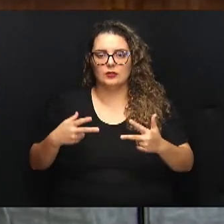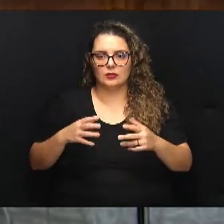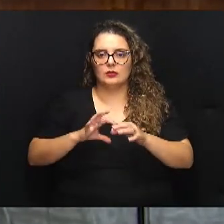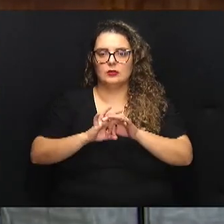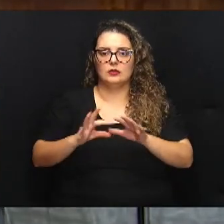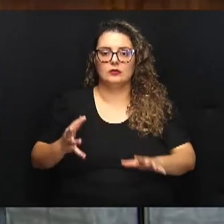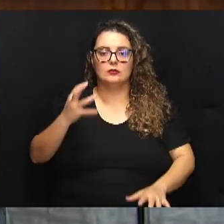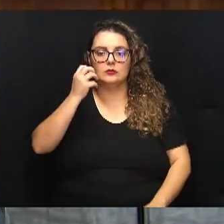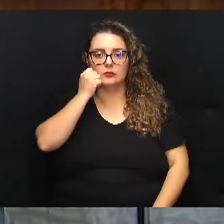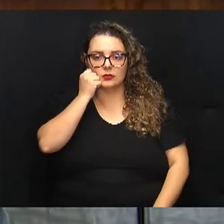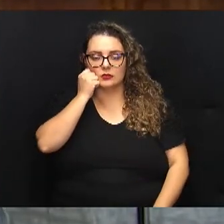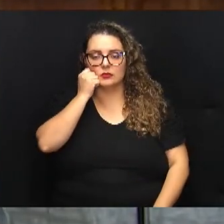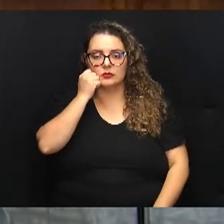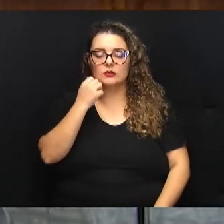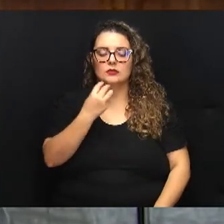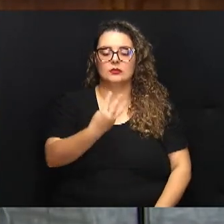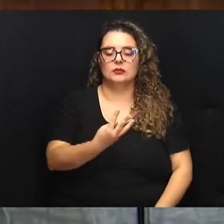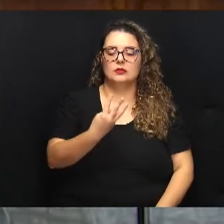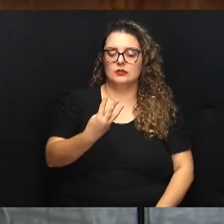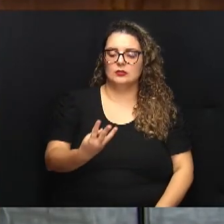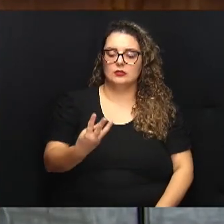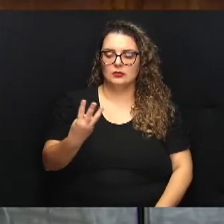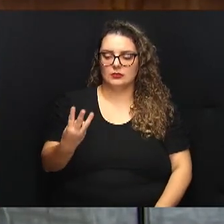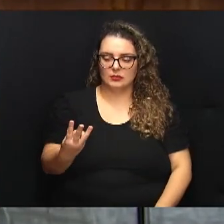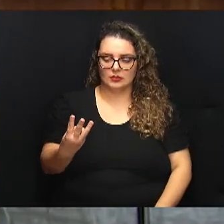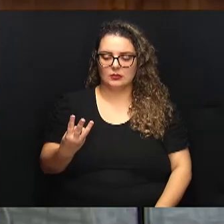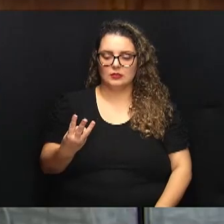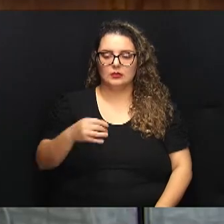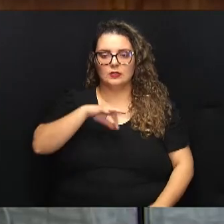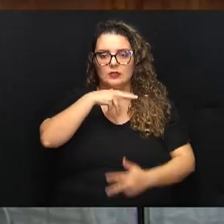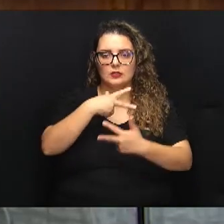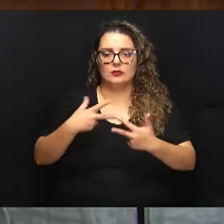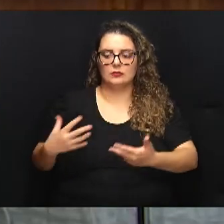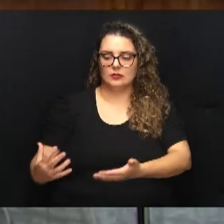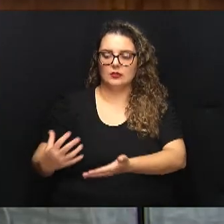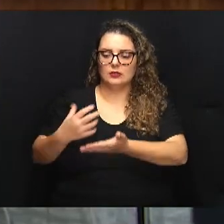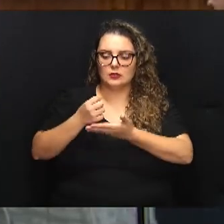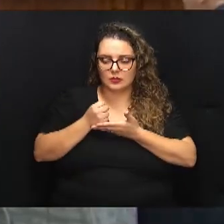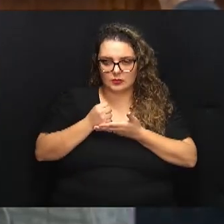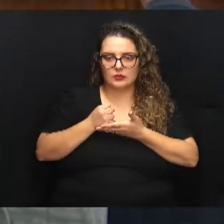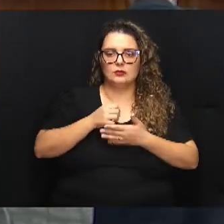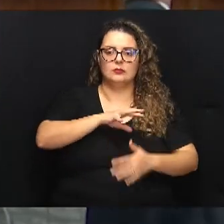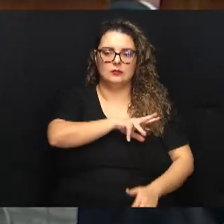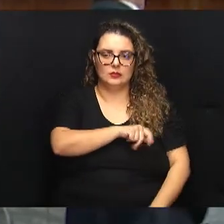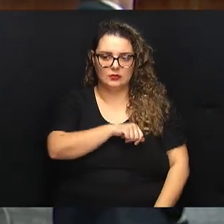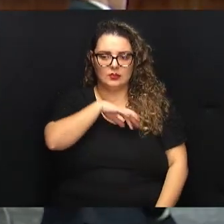adoção, 333 animais socorridos pelo SAMU Animal e também